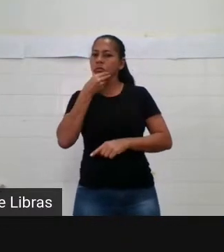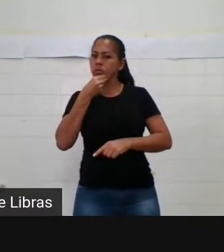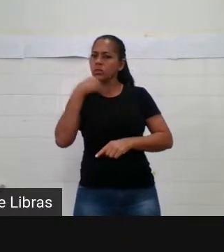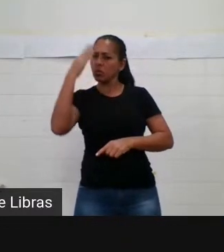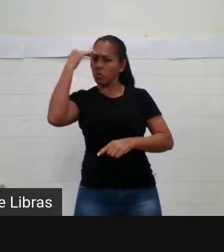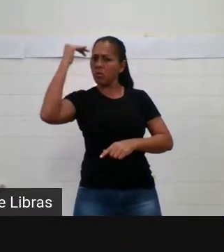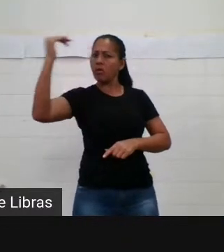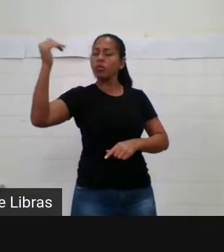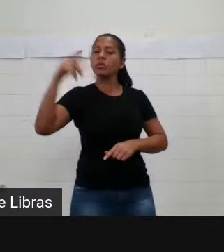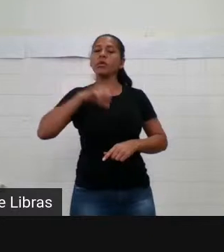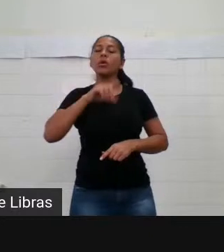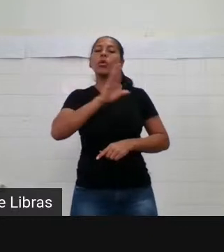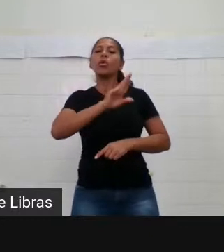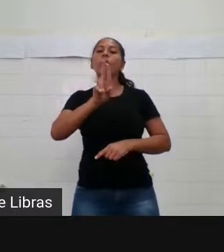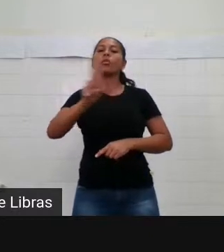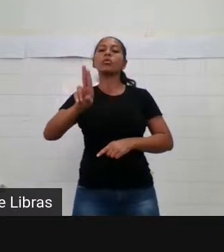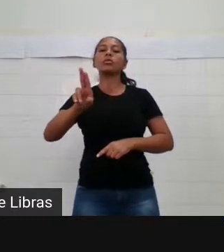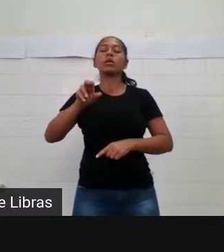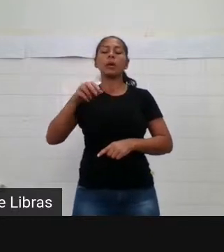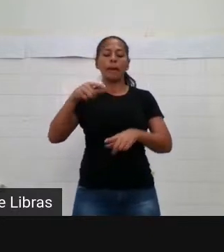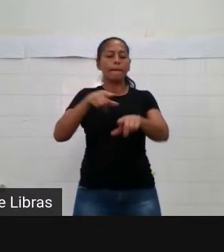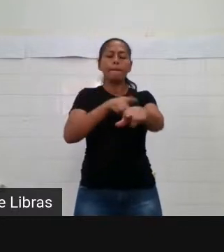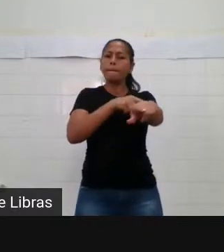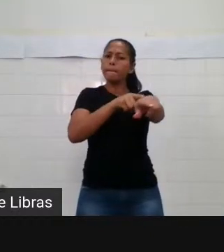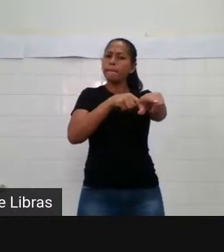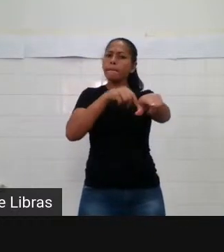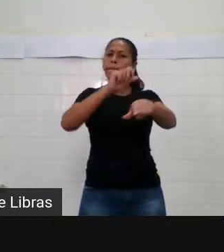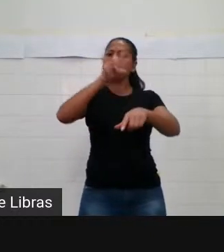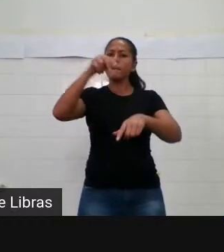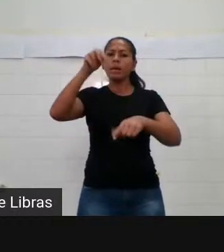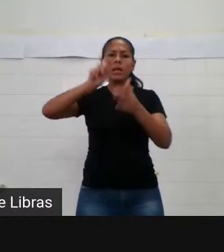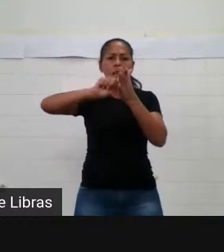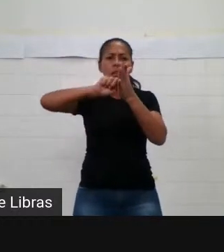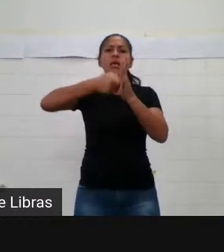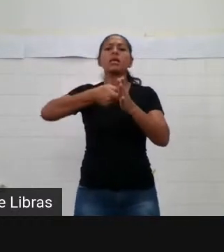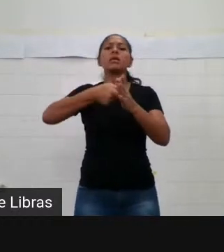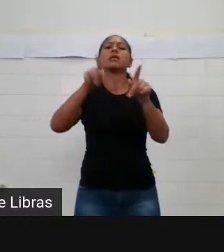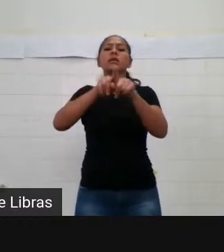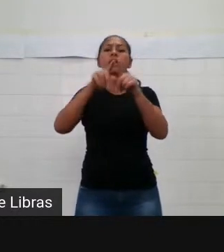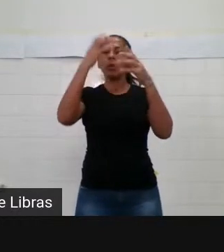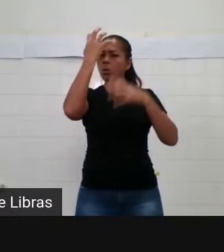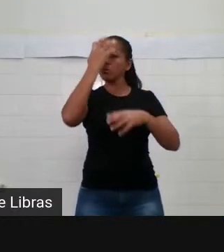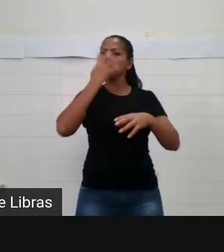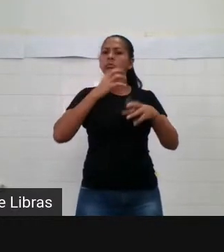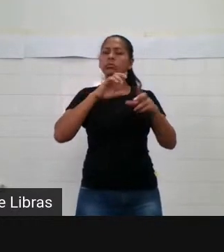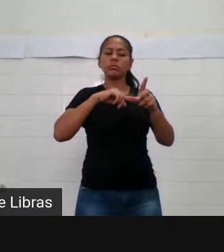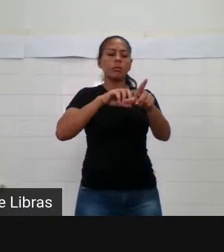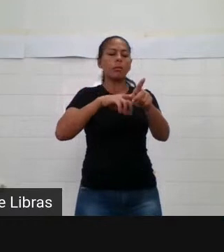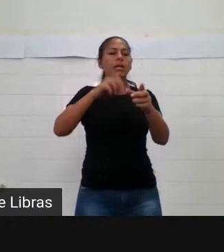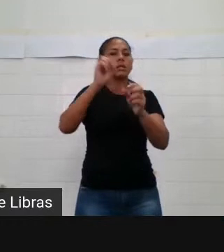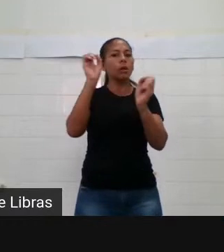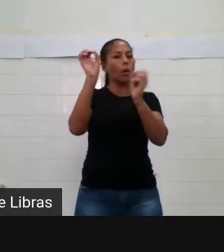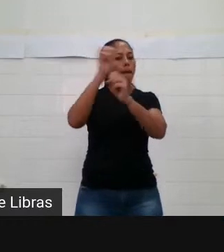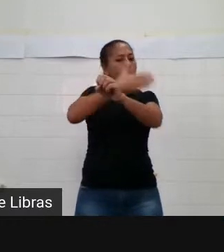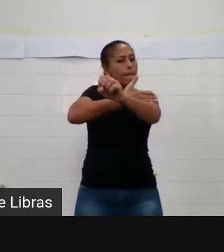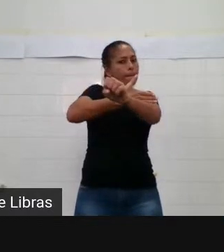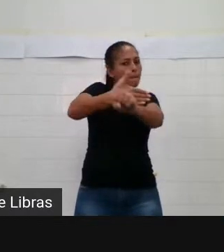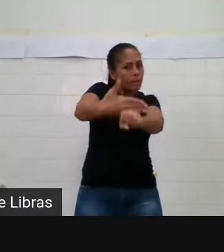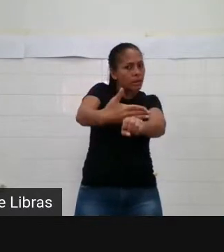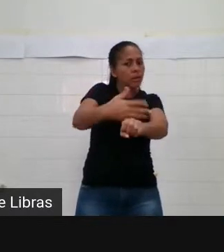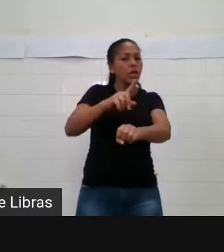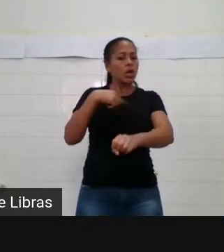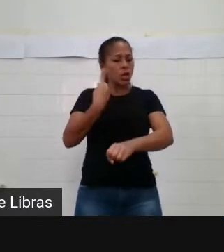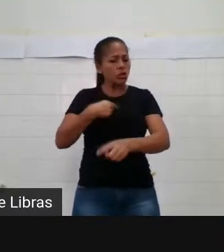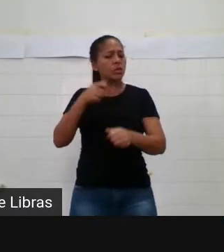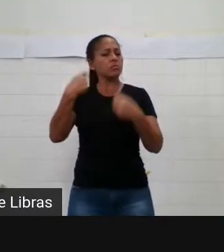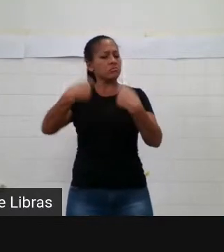de Fanon chamado Pele Negras, Máscaras Brancas, em que Fanon diz o seguinte: nós precisamos fazer do sujeito